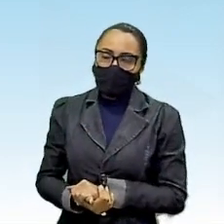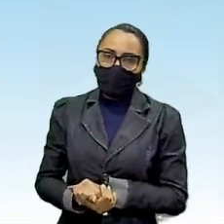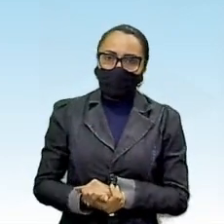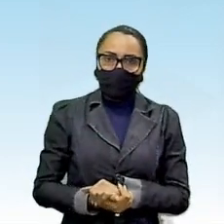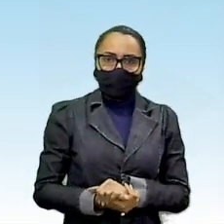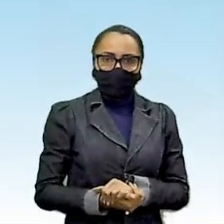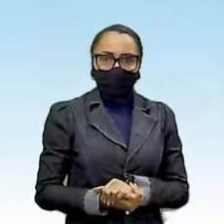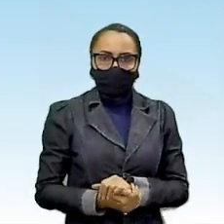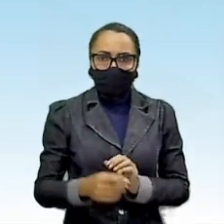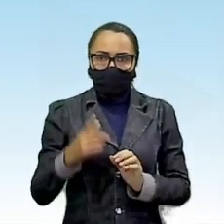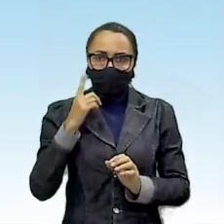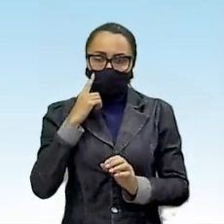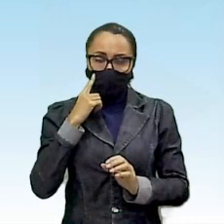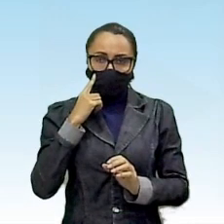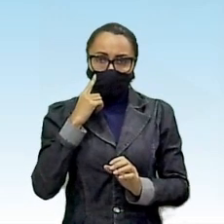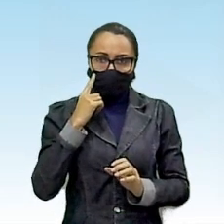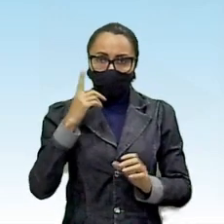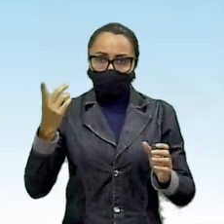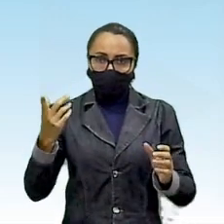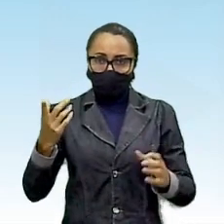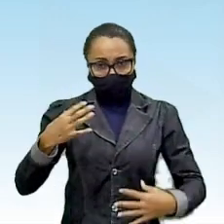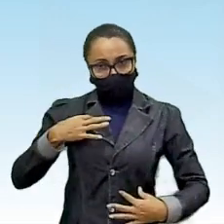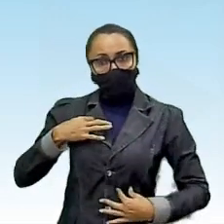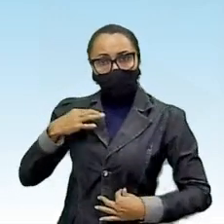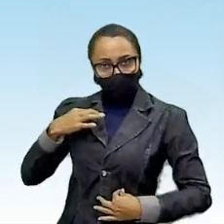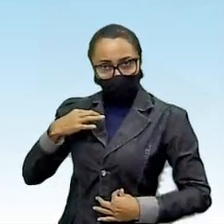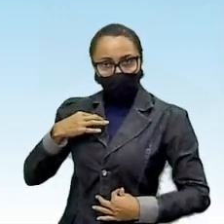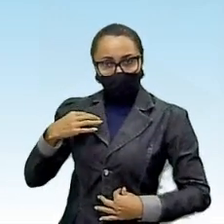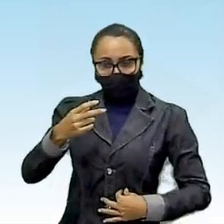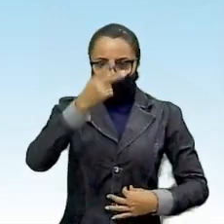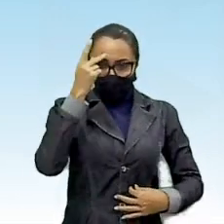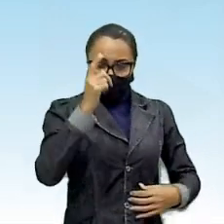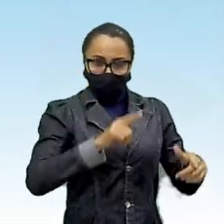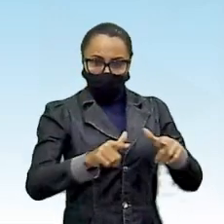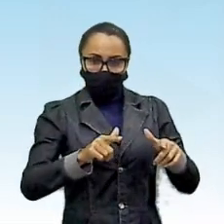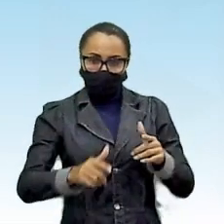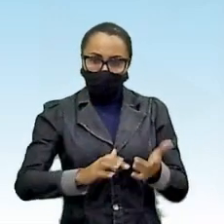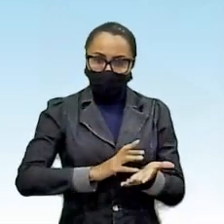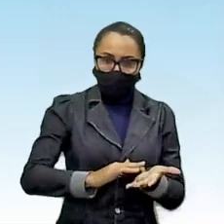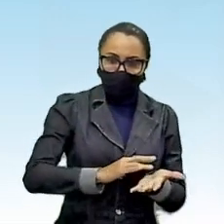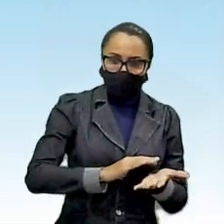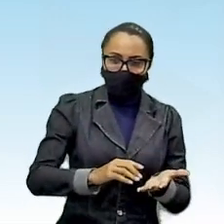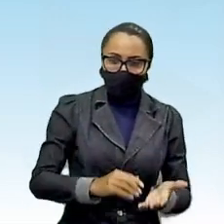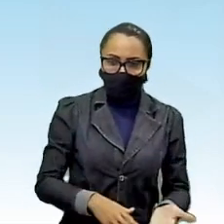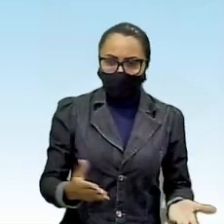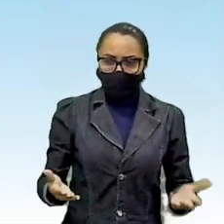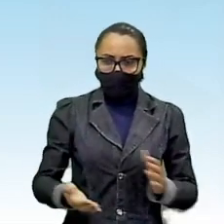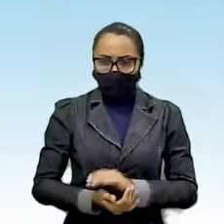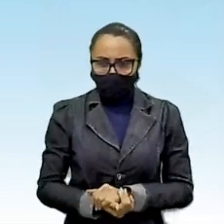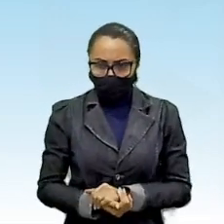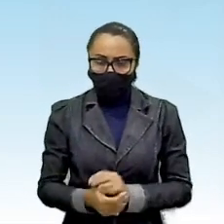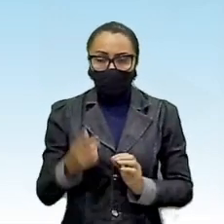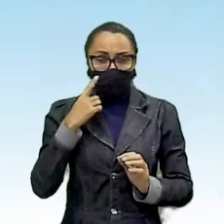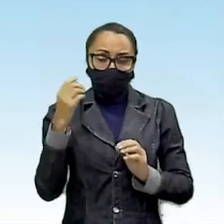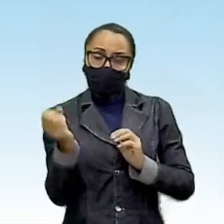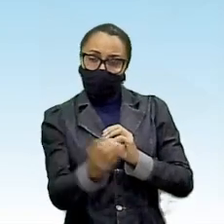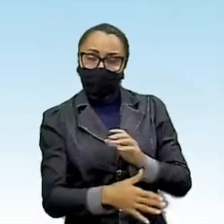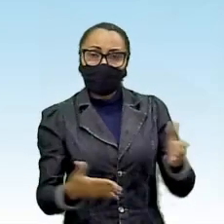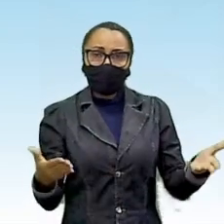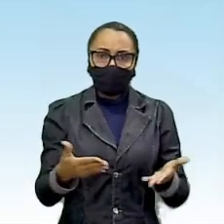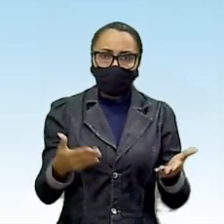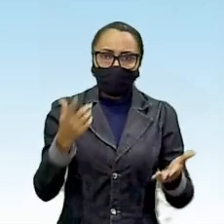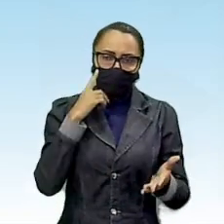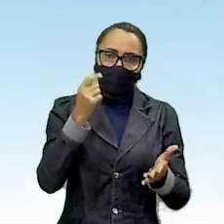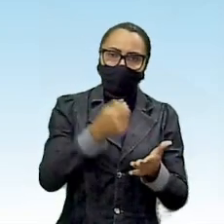a vestimenta, né, do trabalhador nos cálculos do IBU-TG. Então, o que é uma novidade e o que se